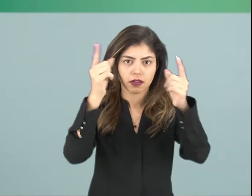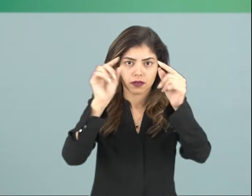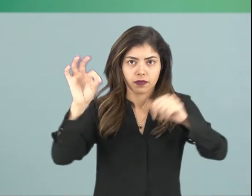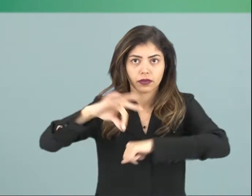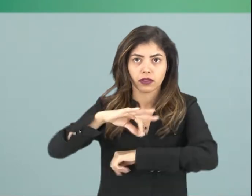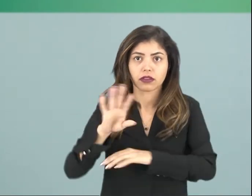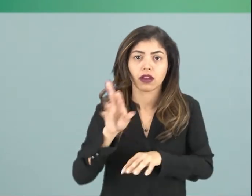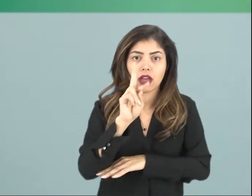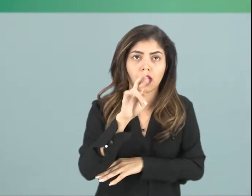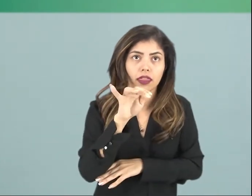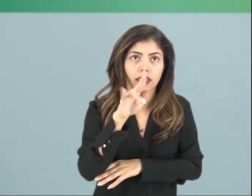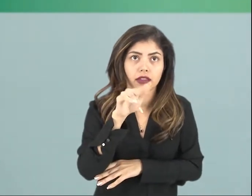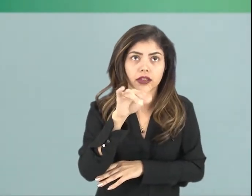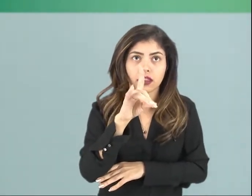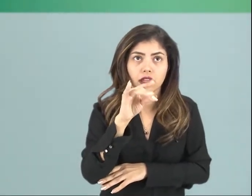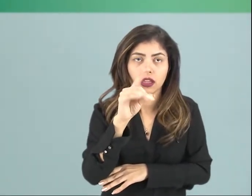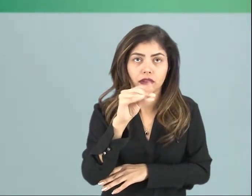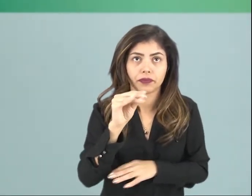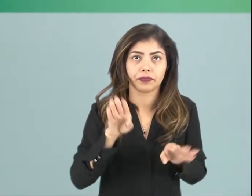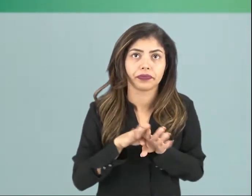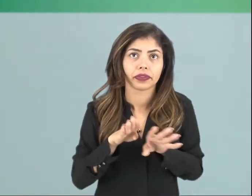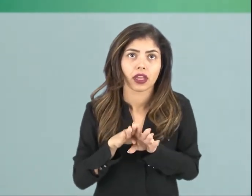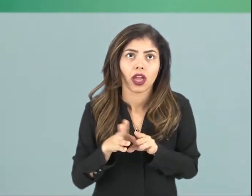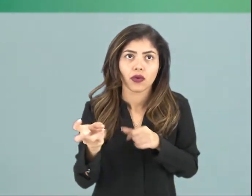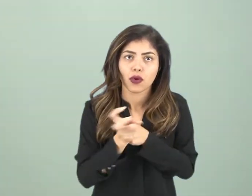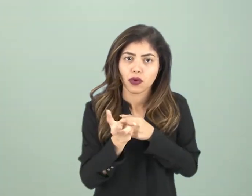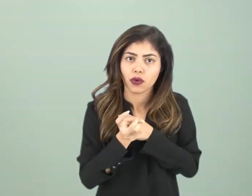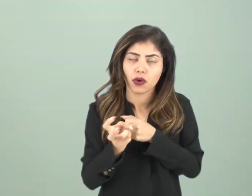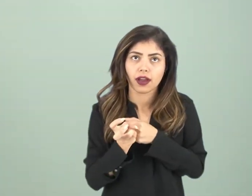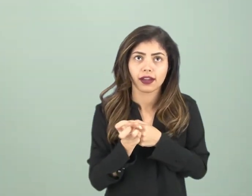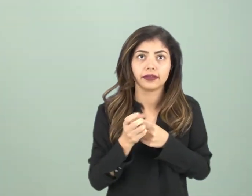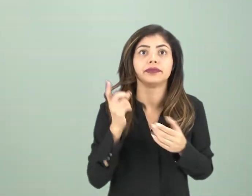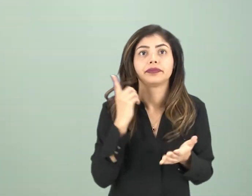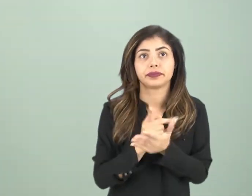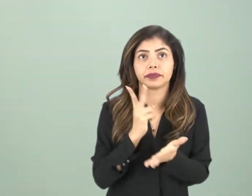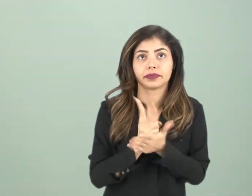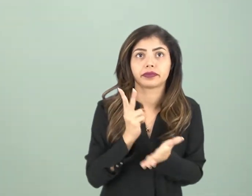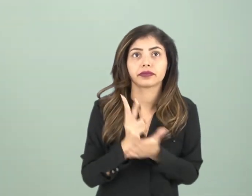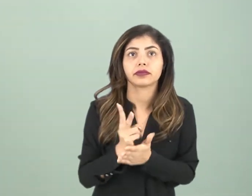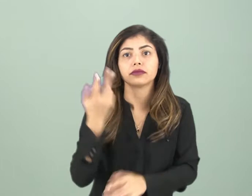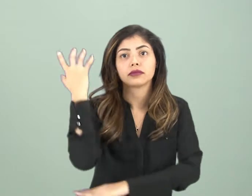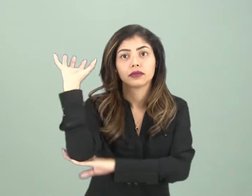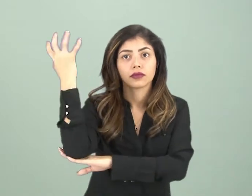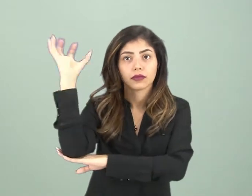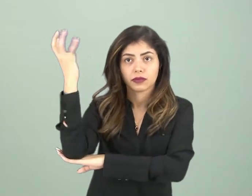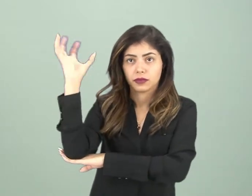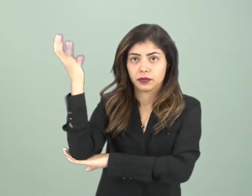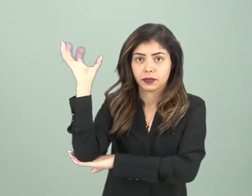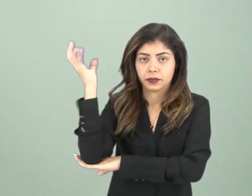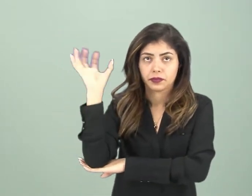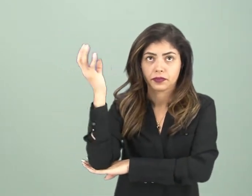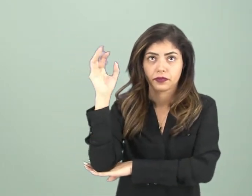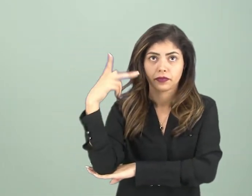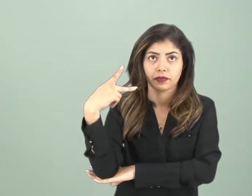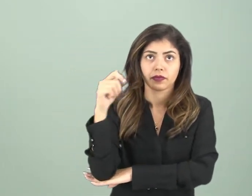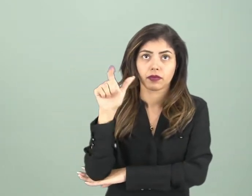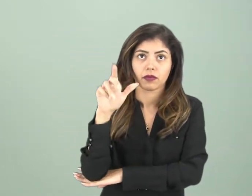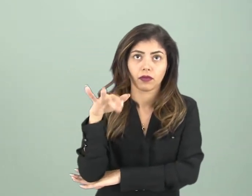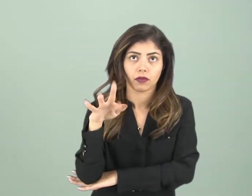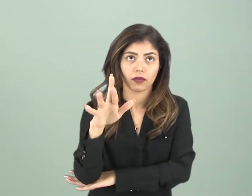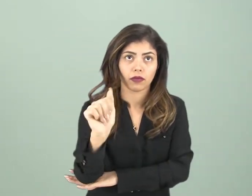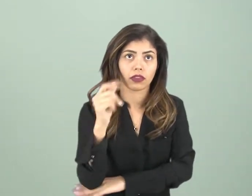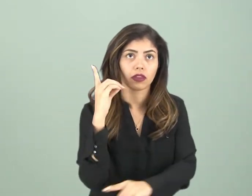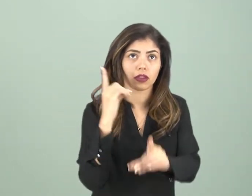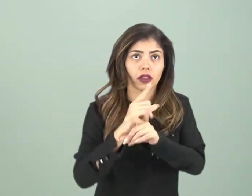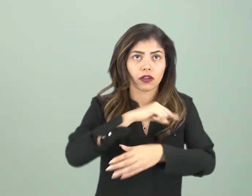babaçoeiro porque eles coletam o babaçu. Né? O babaçu é um tipo de palmeira encontrado em diversas áreas da América Latina, né?